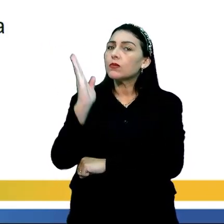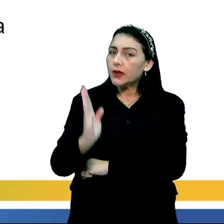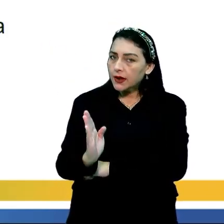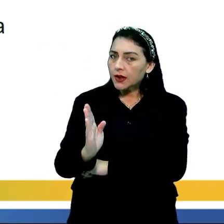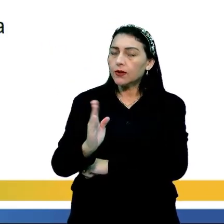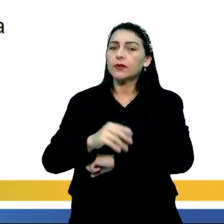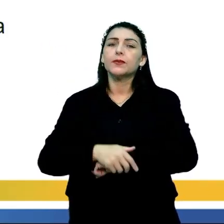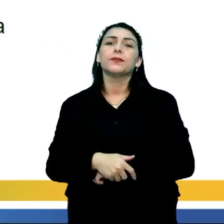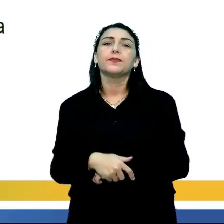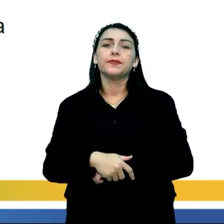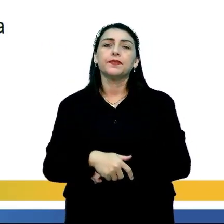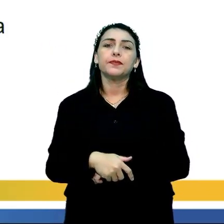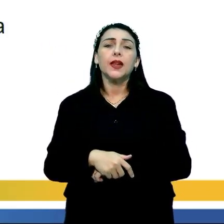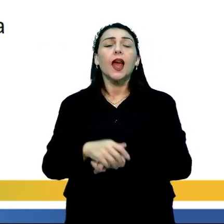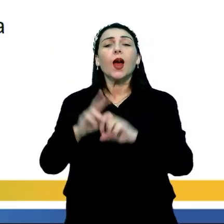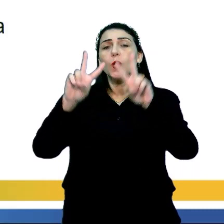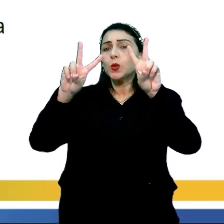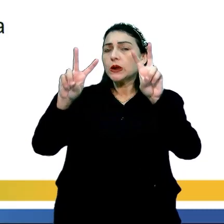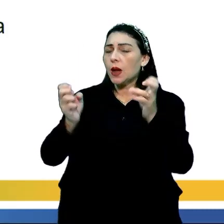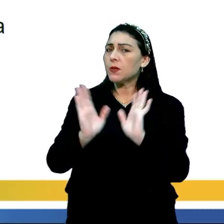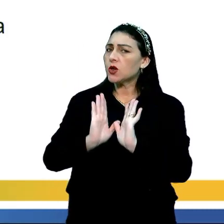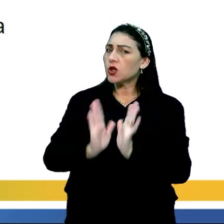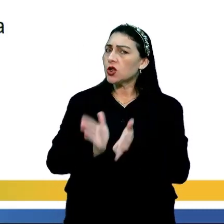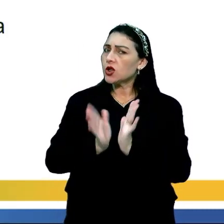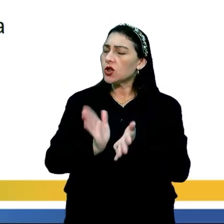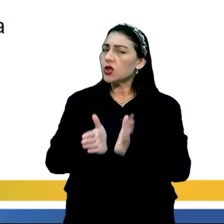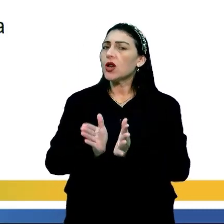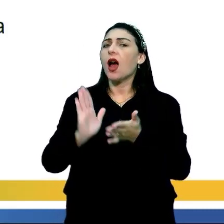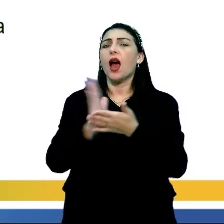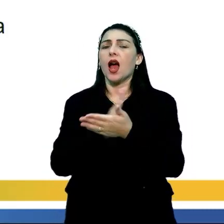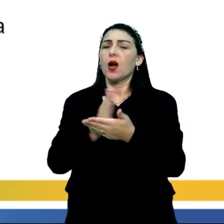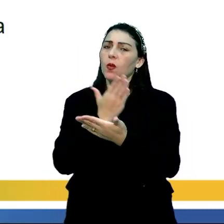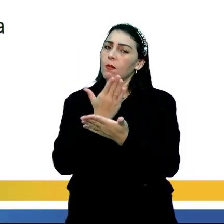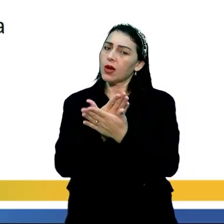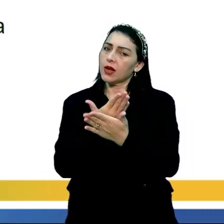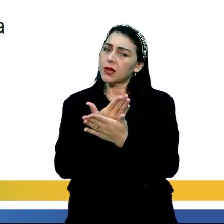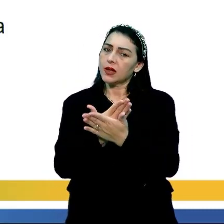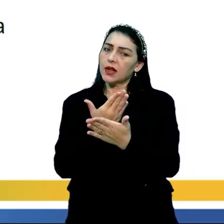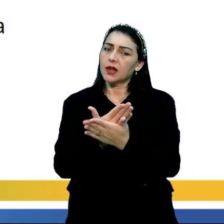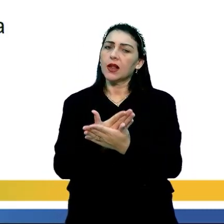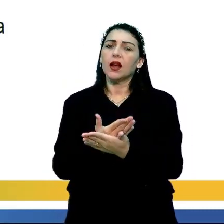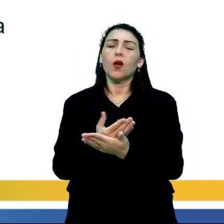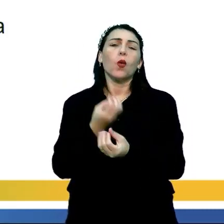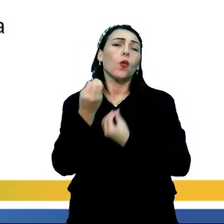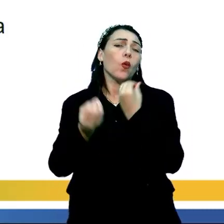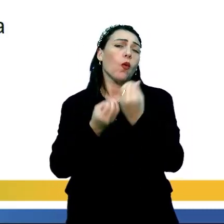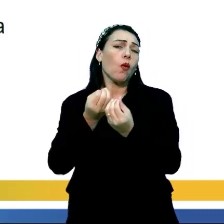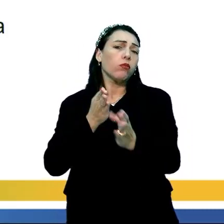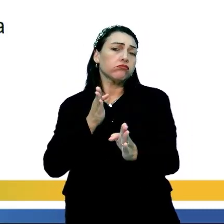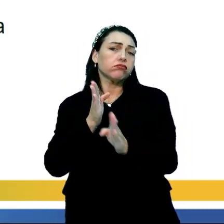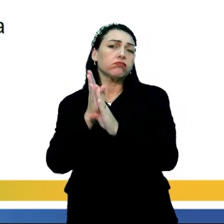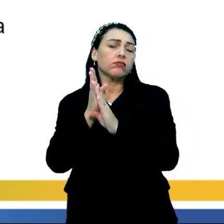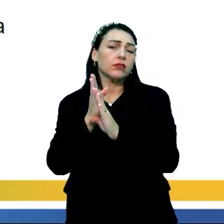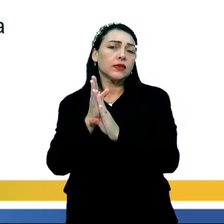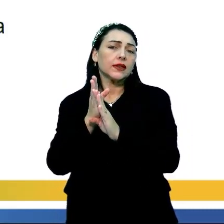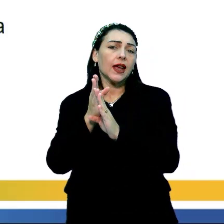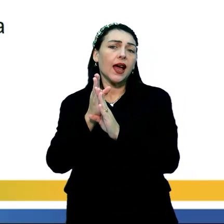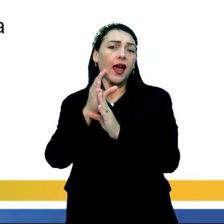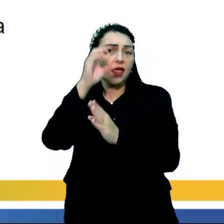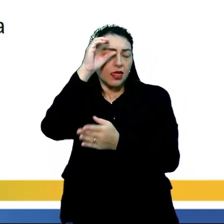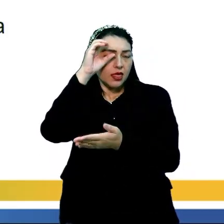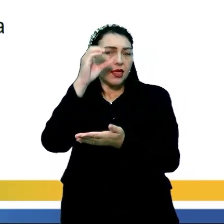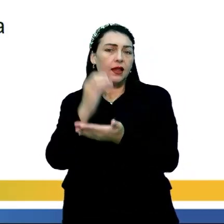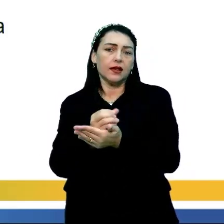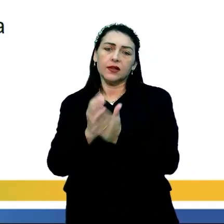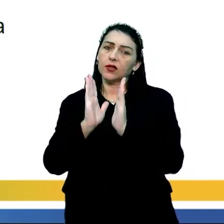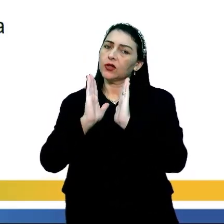os brasileiros. É um tema que já estamos trabalhando há algumas aulas, né? E aí como é que eu descubro, professora, a tese? Aí eu já